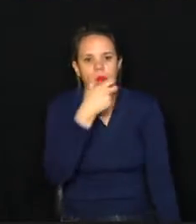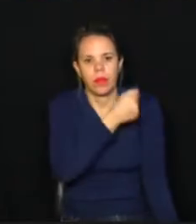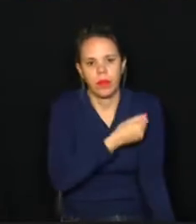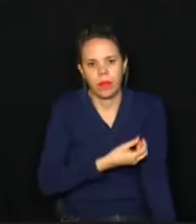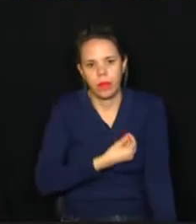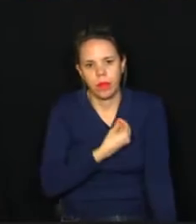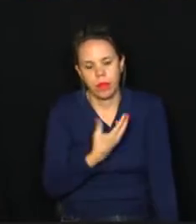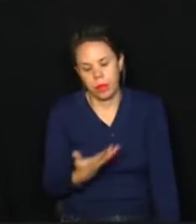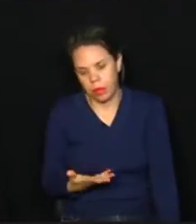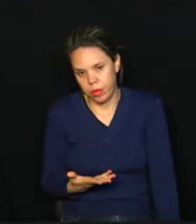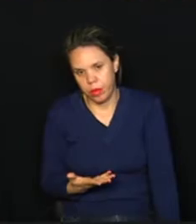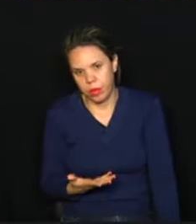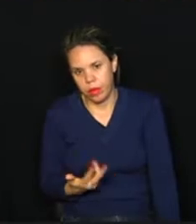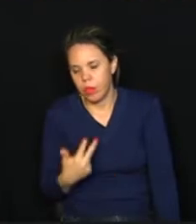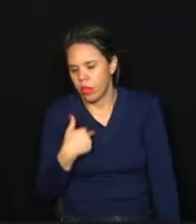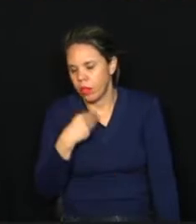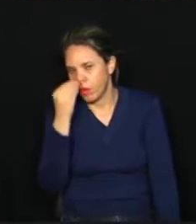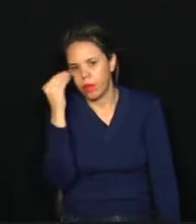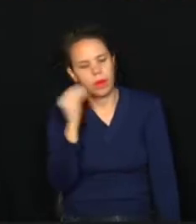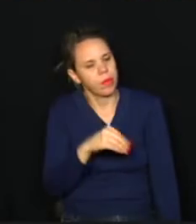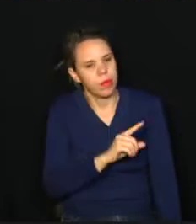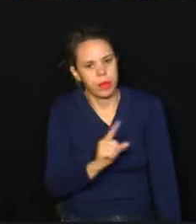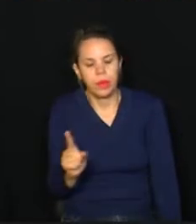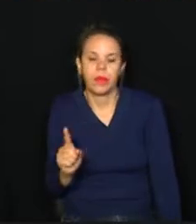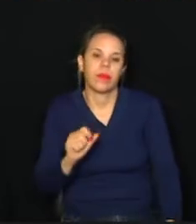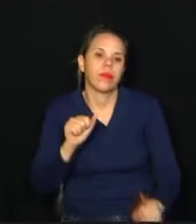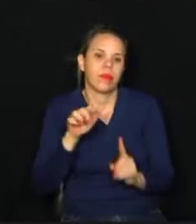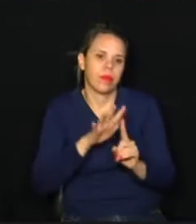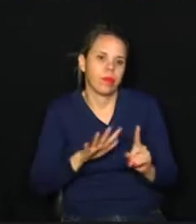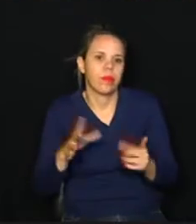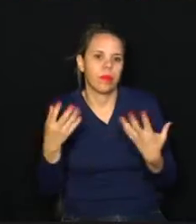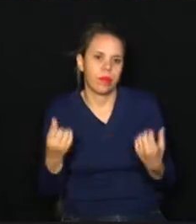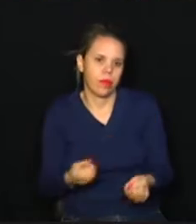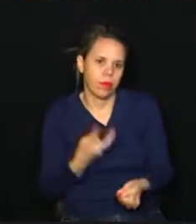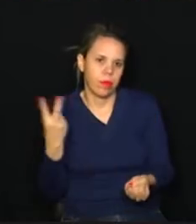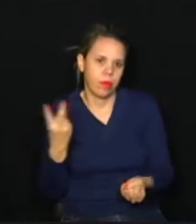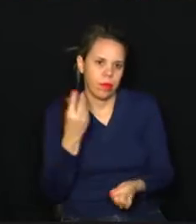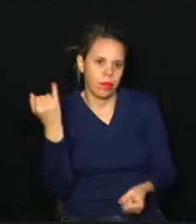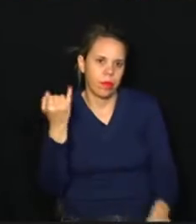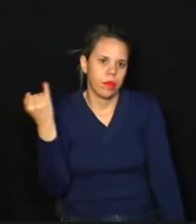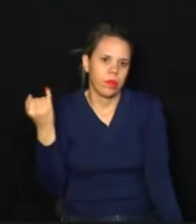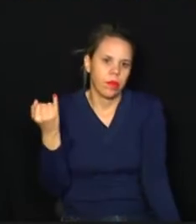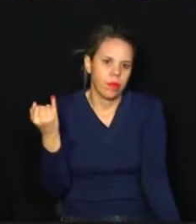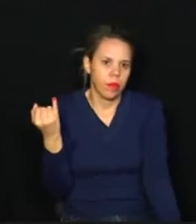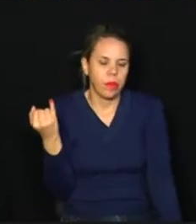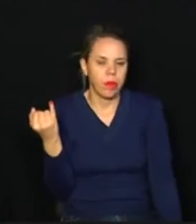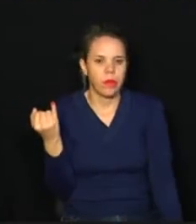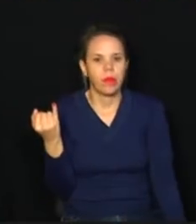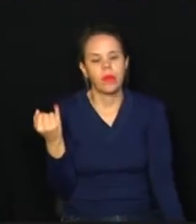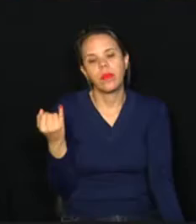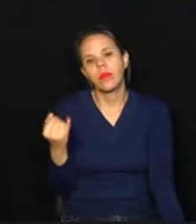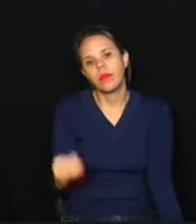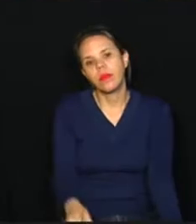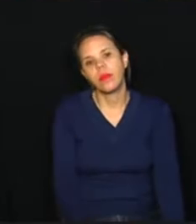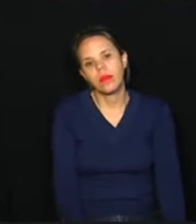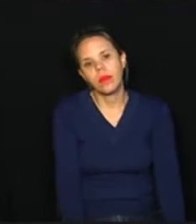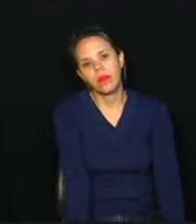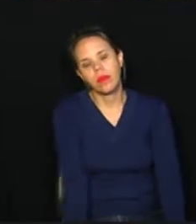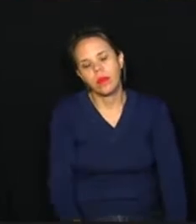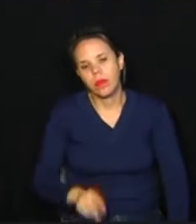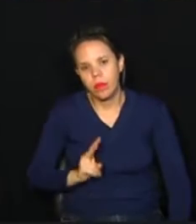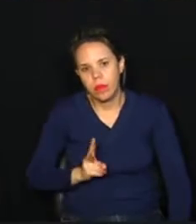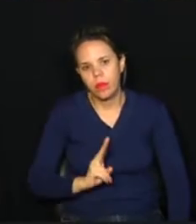vidas, que é indispensável. A sociedade reconheceu essa importância. Ficou e